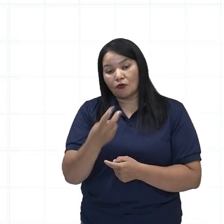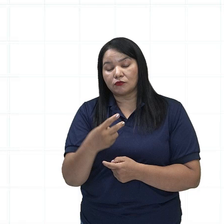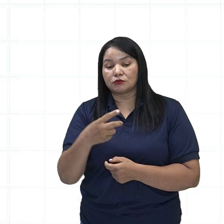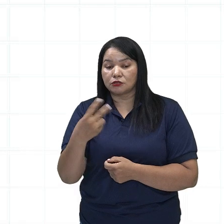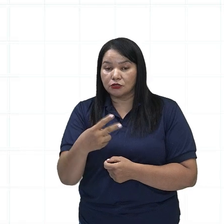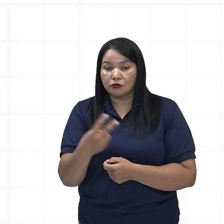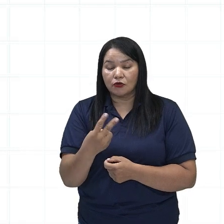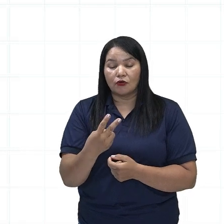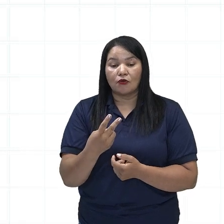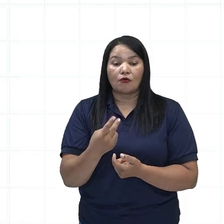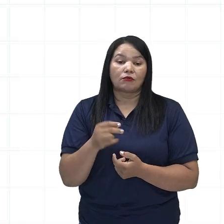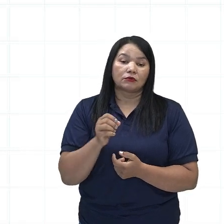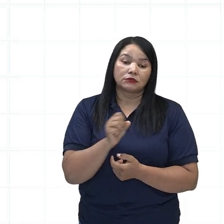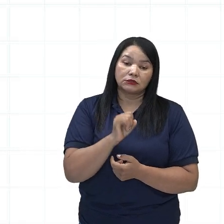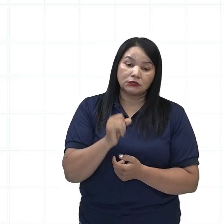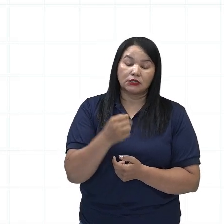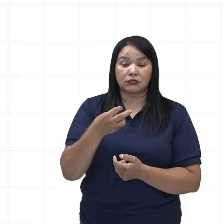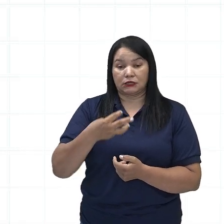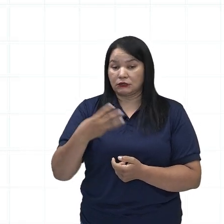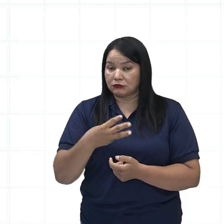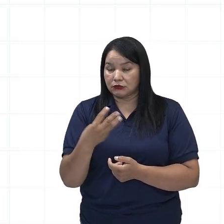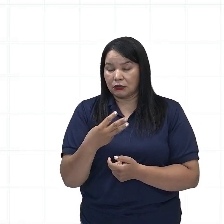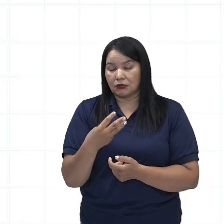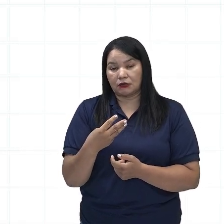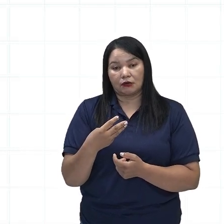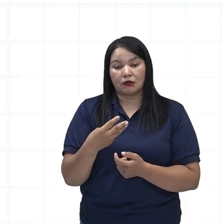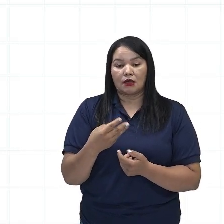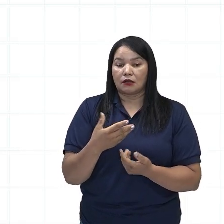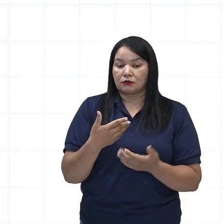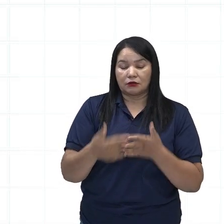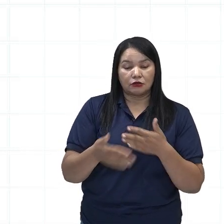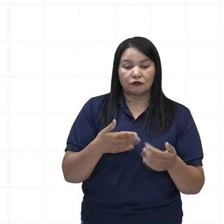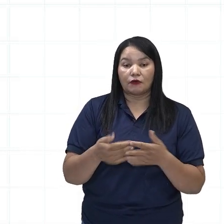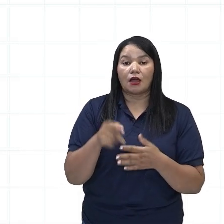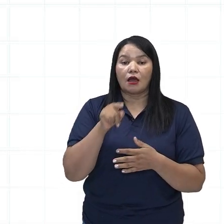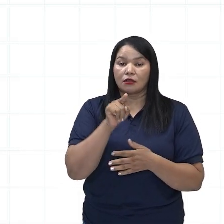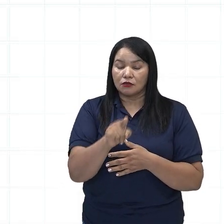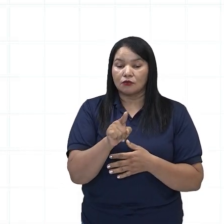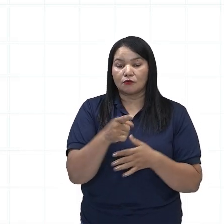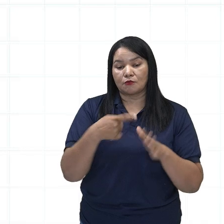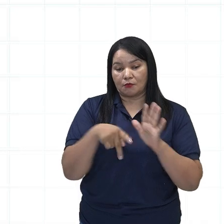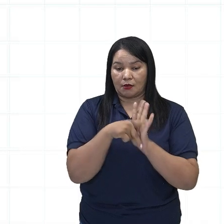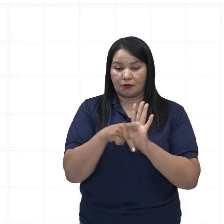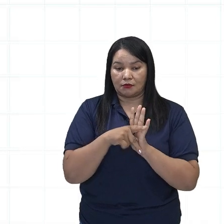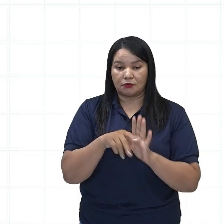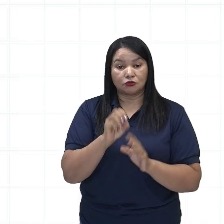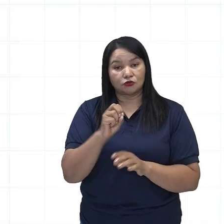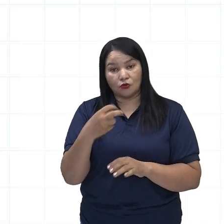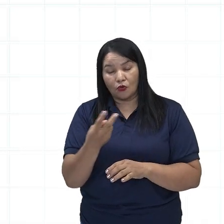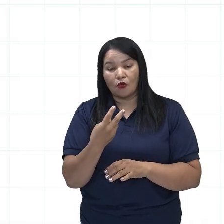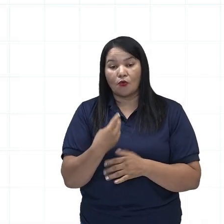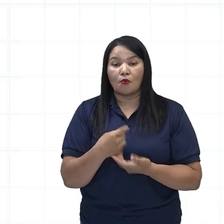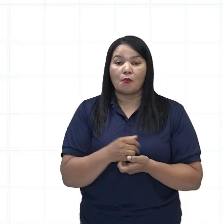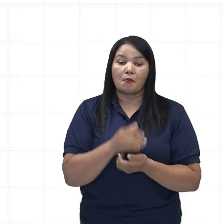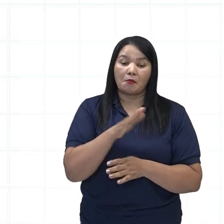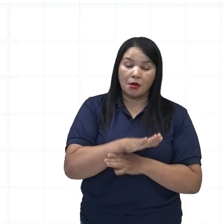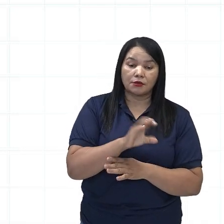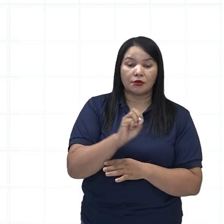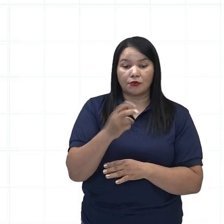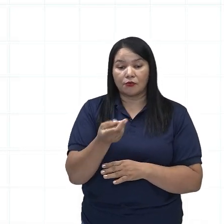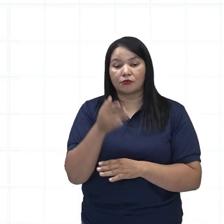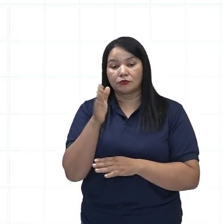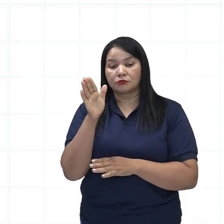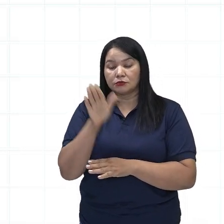terceiro, iria aparecer aqui terceira fase do ensino médio. Ou ele pode escolher o turno, é o noturno, já